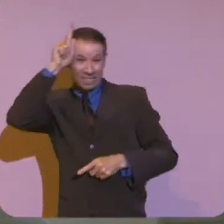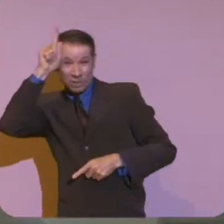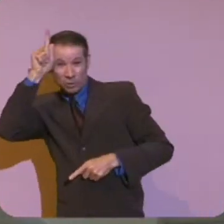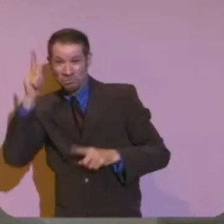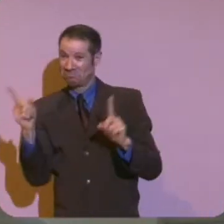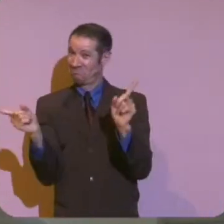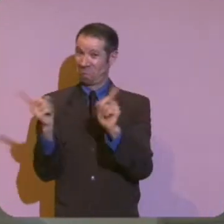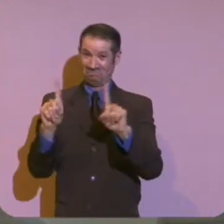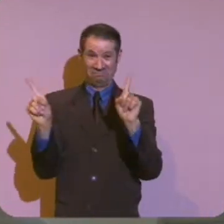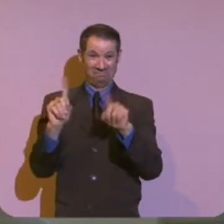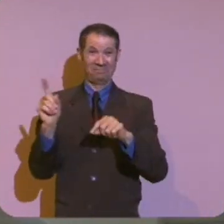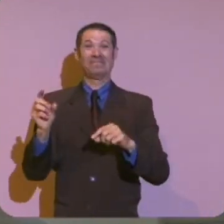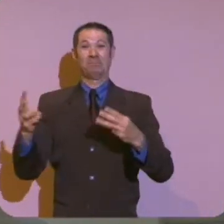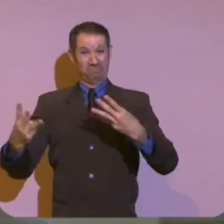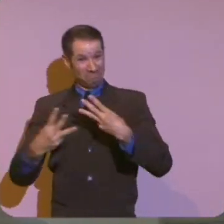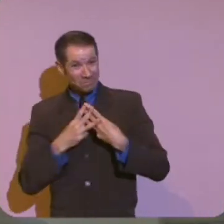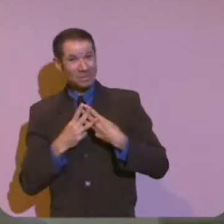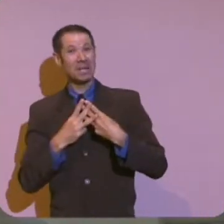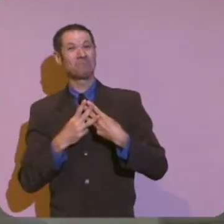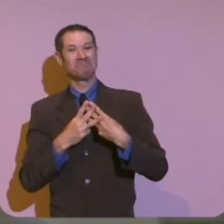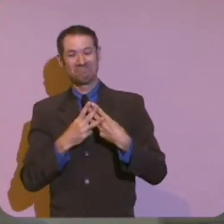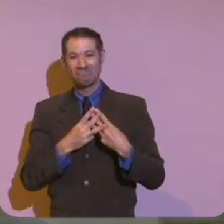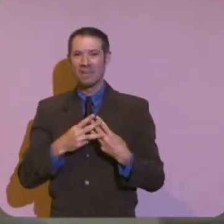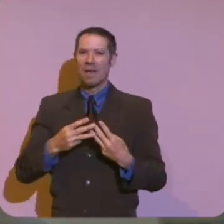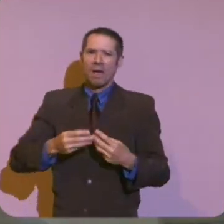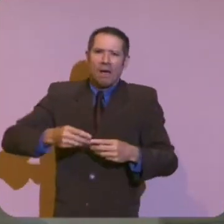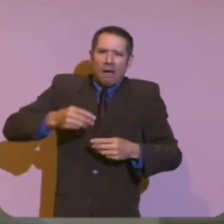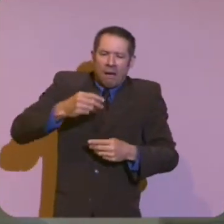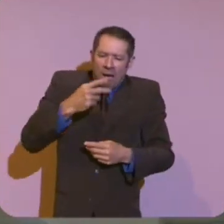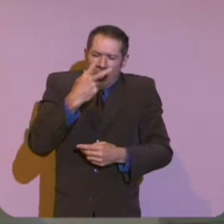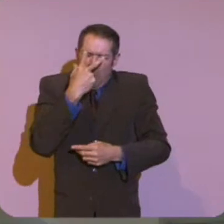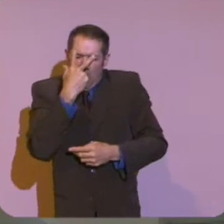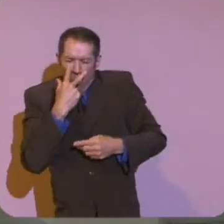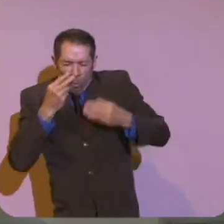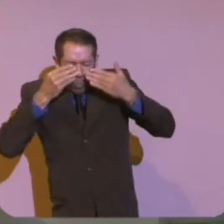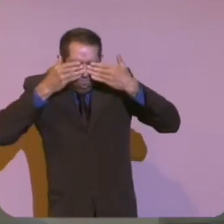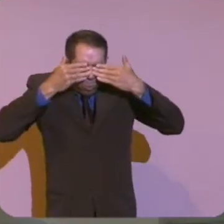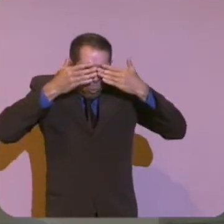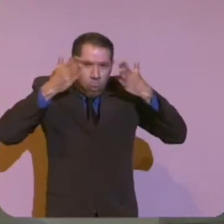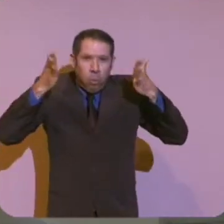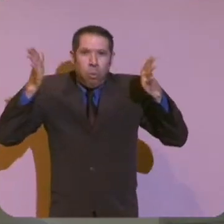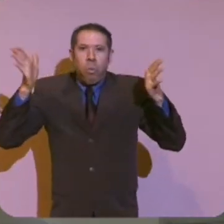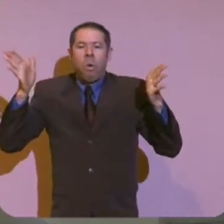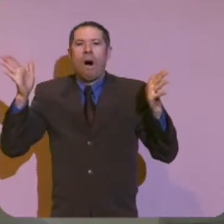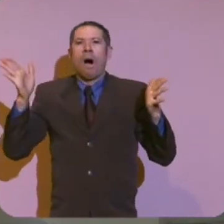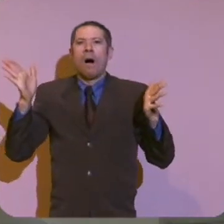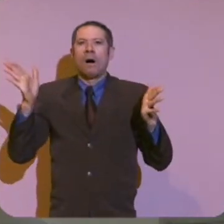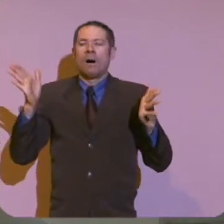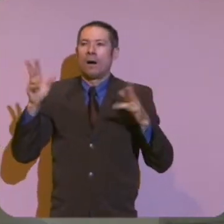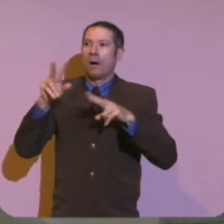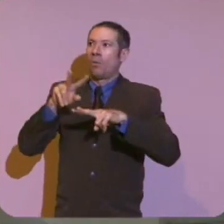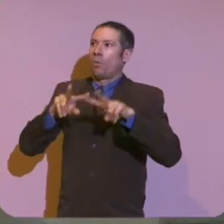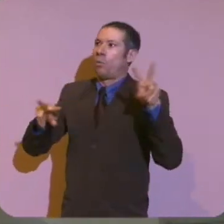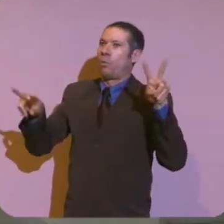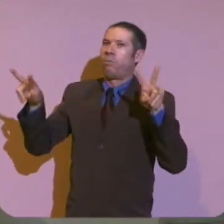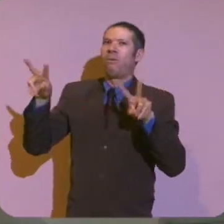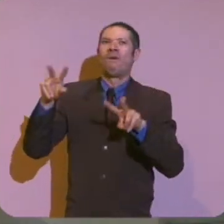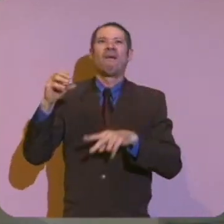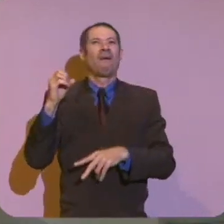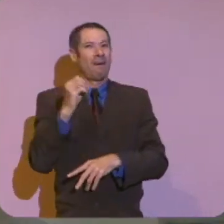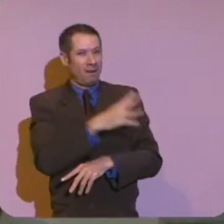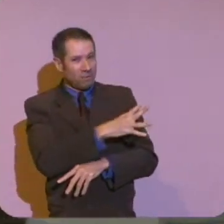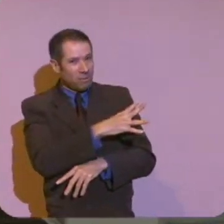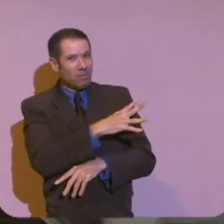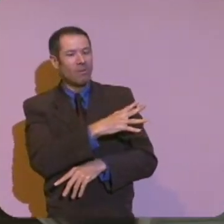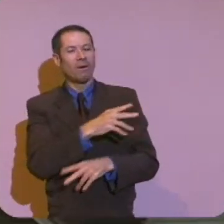são judeus. E aí caem algumas escamas dos seus olhos e ele começa a ver de novo. E eu